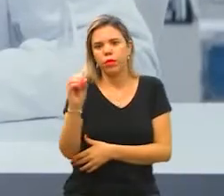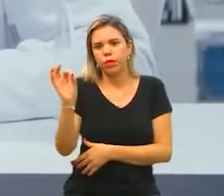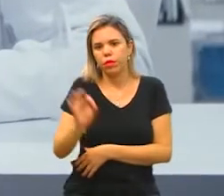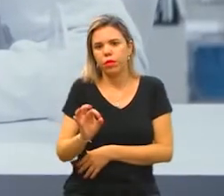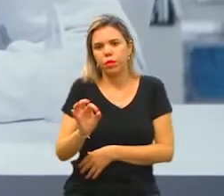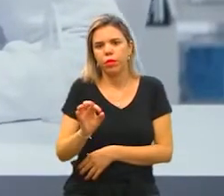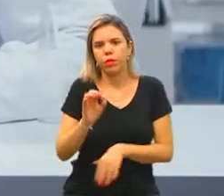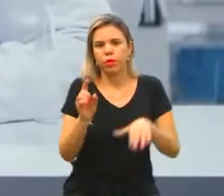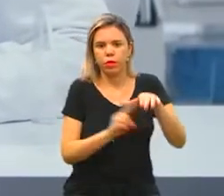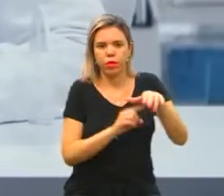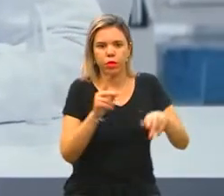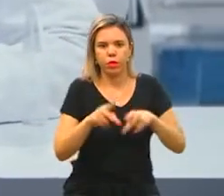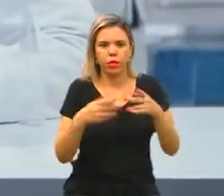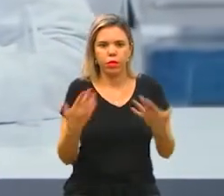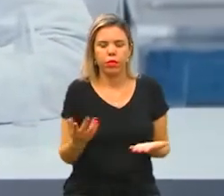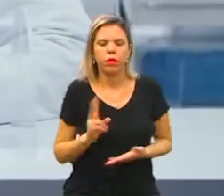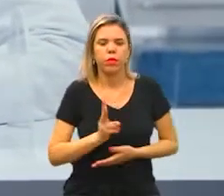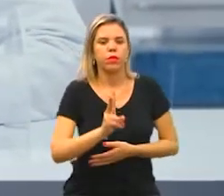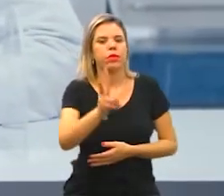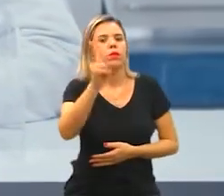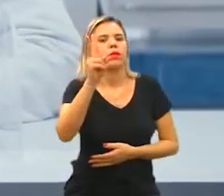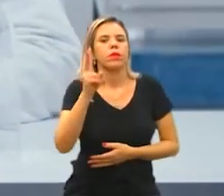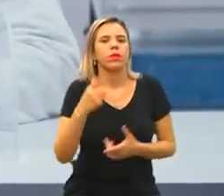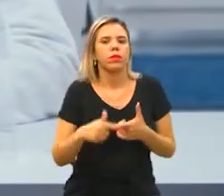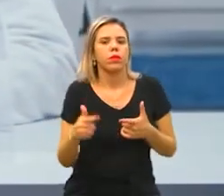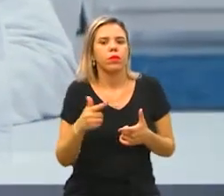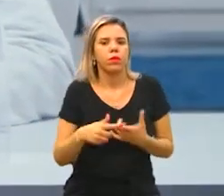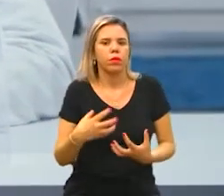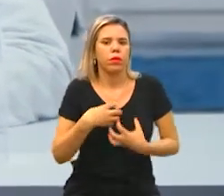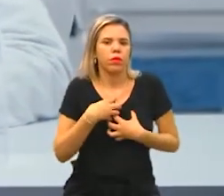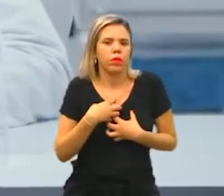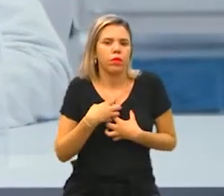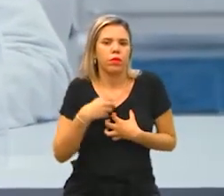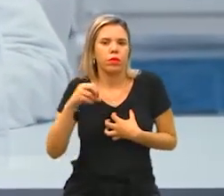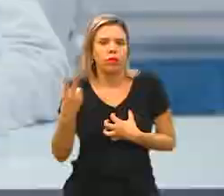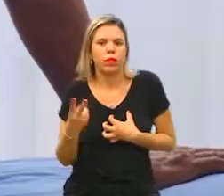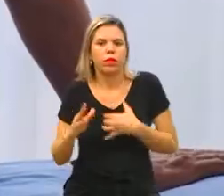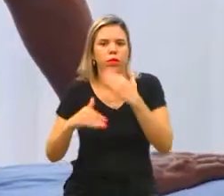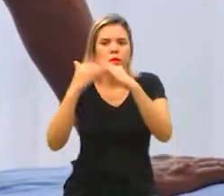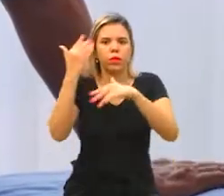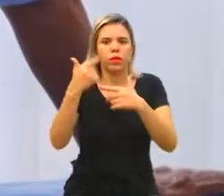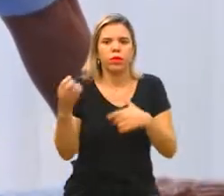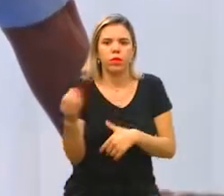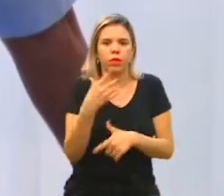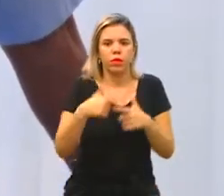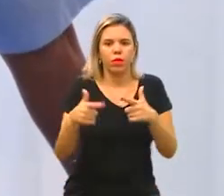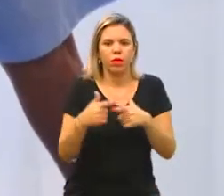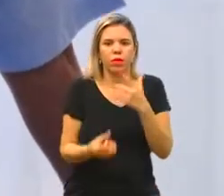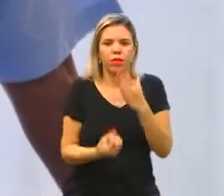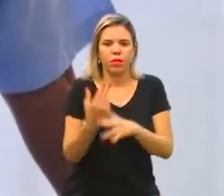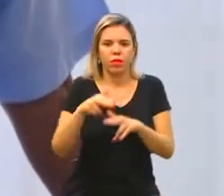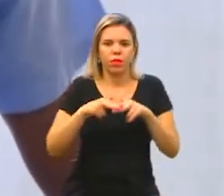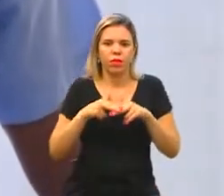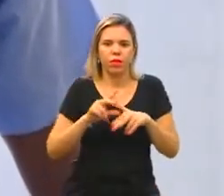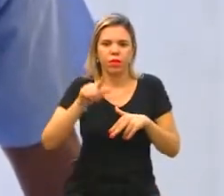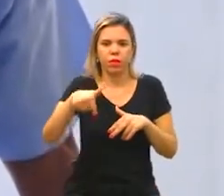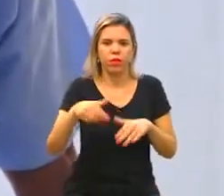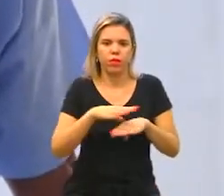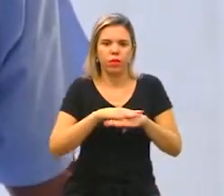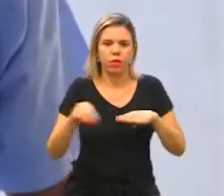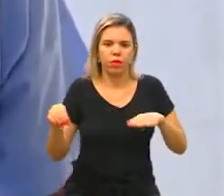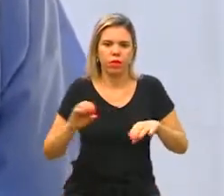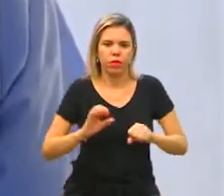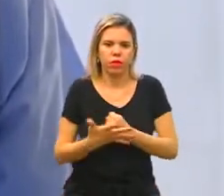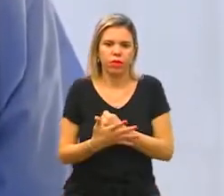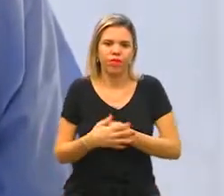cerca de quarenta por cento dos pacientes continuam com algum tipo de sintoma ou desenvolvem novos problemas